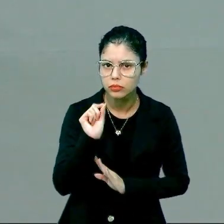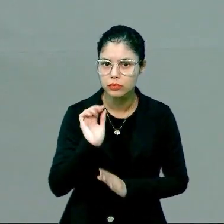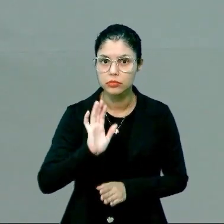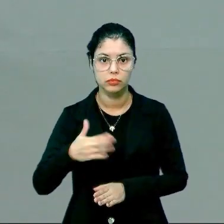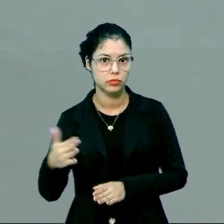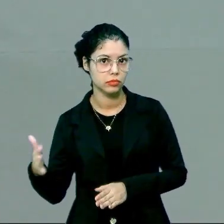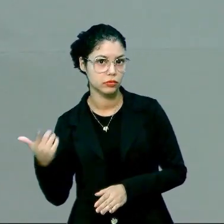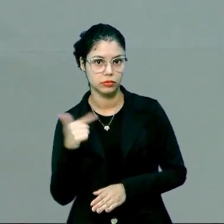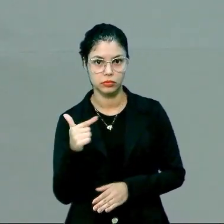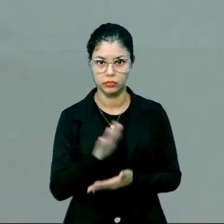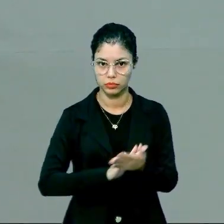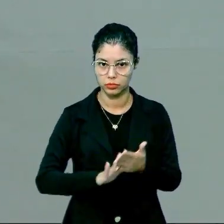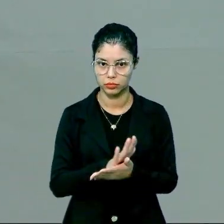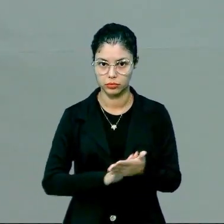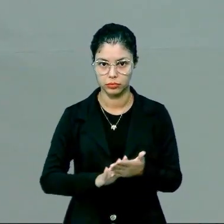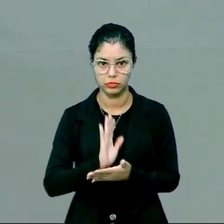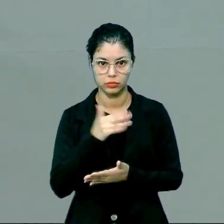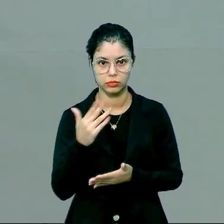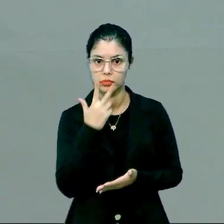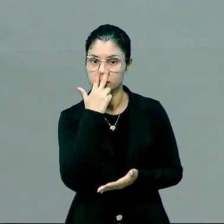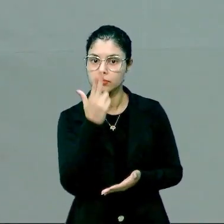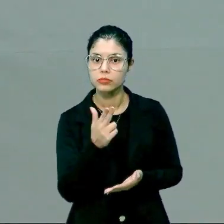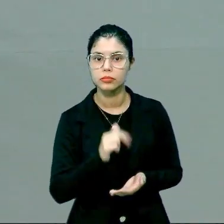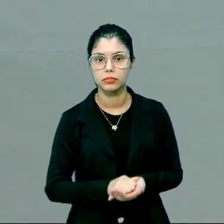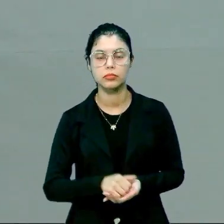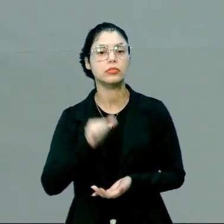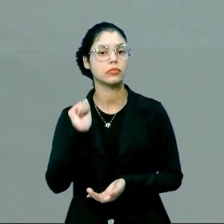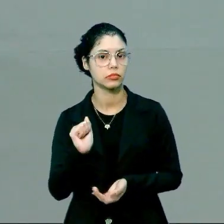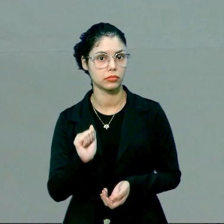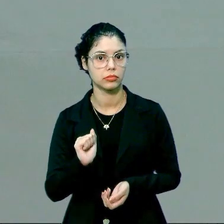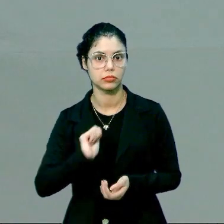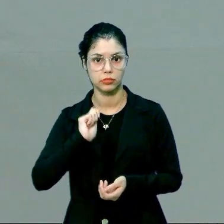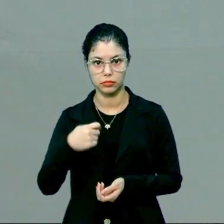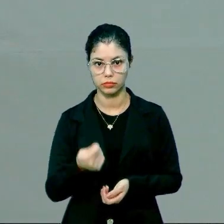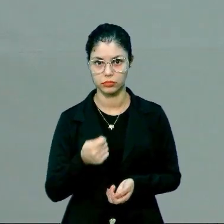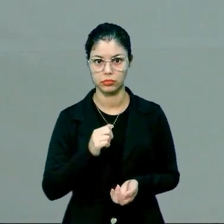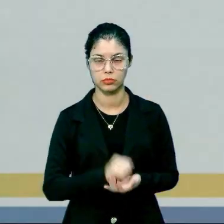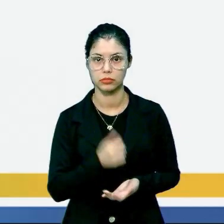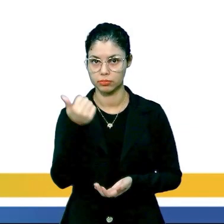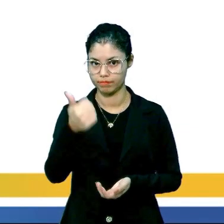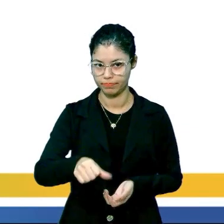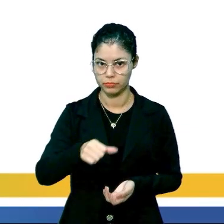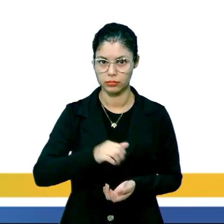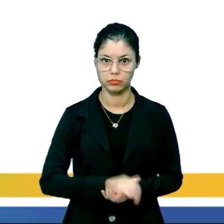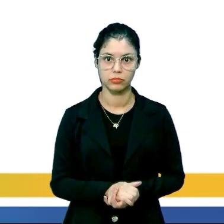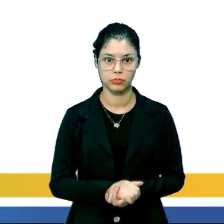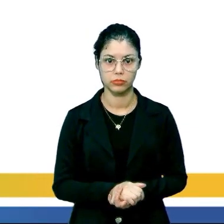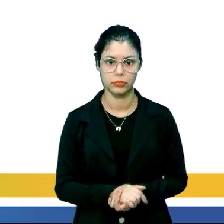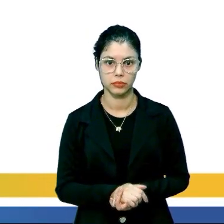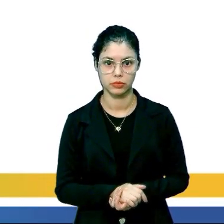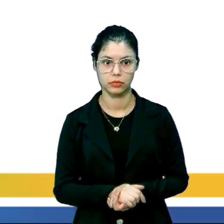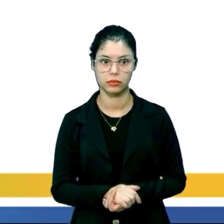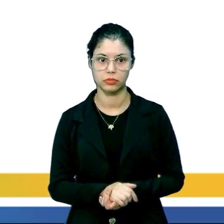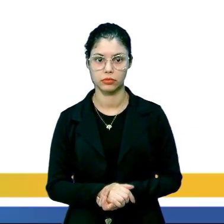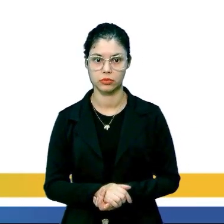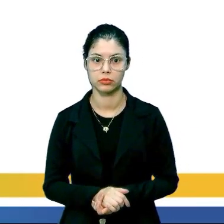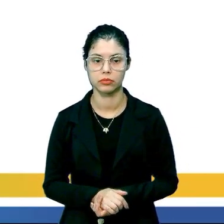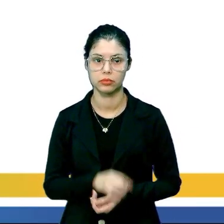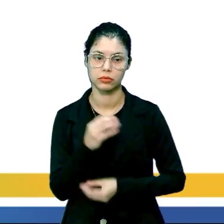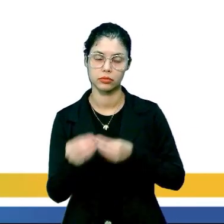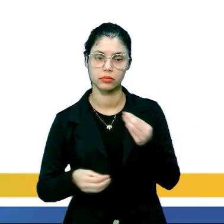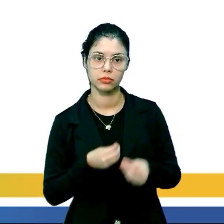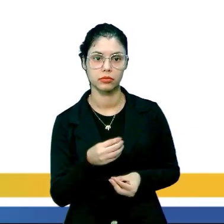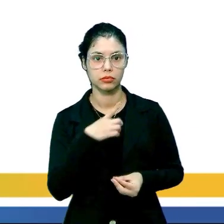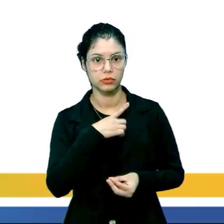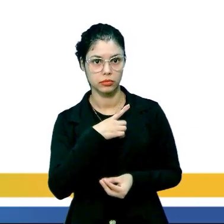não tem grânulos. Na biologia, quando aparece o prefixo A, é sinal de negação, tá certo? Então, agranulócito, como é que